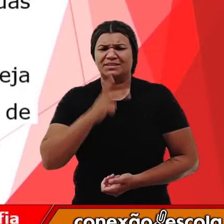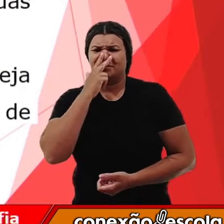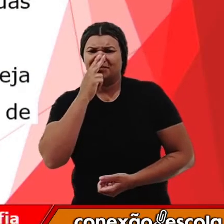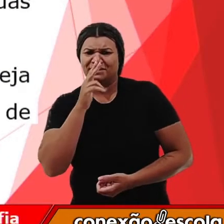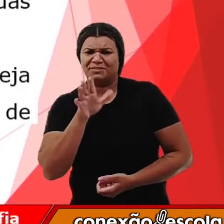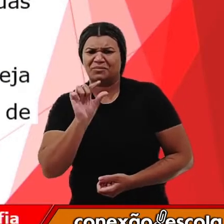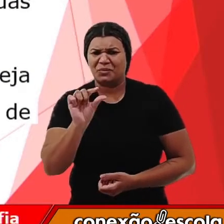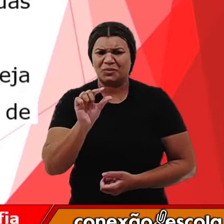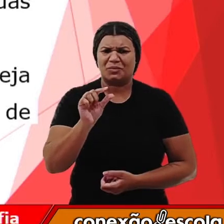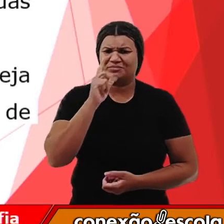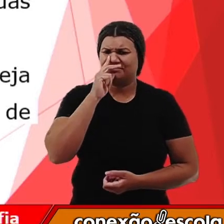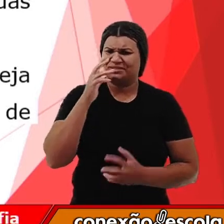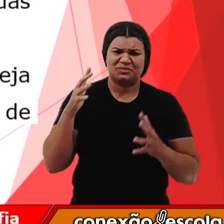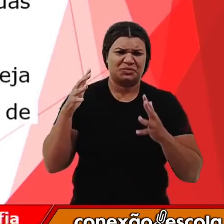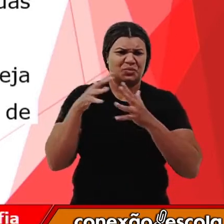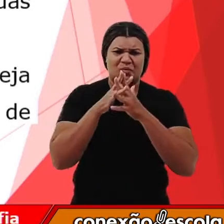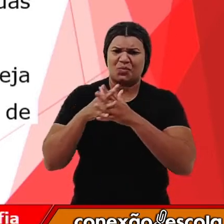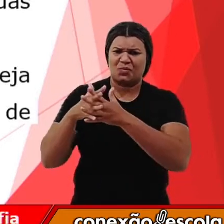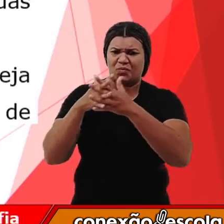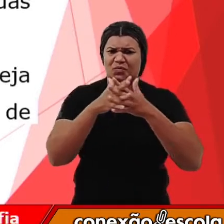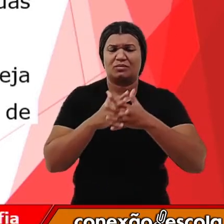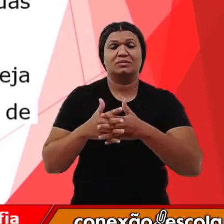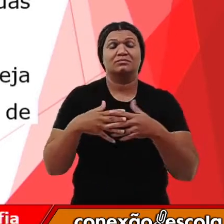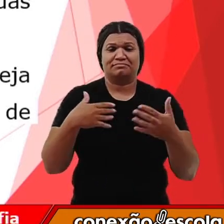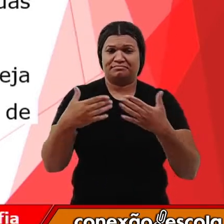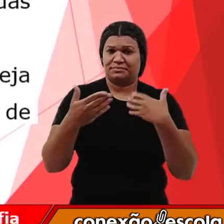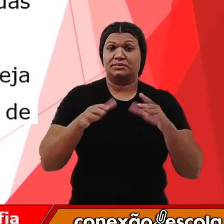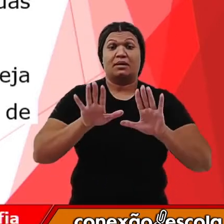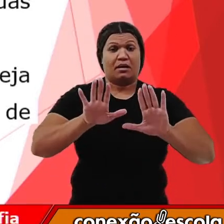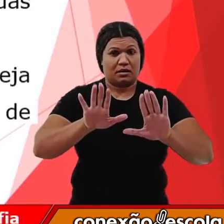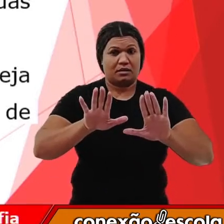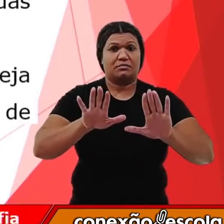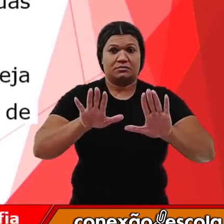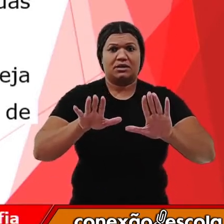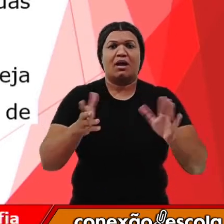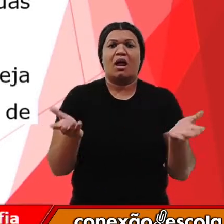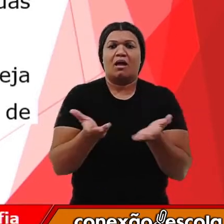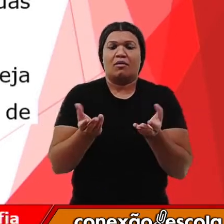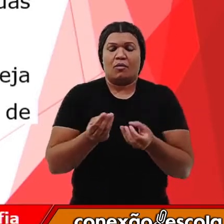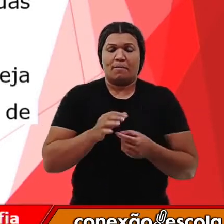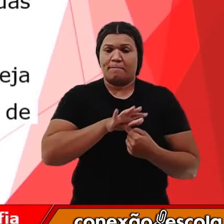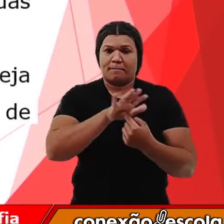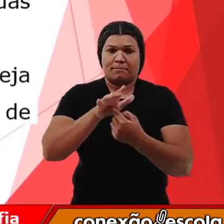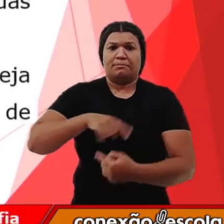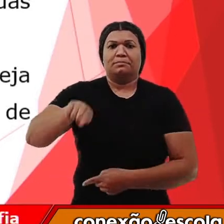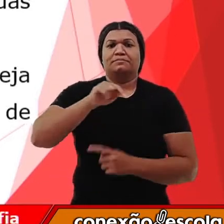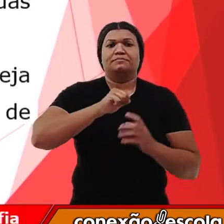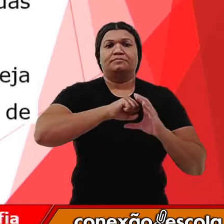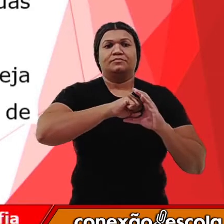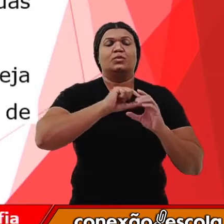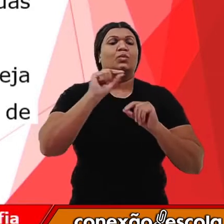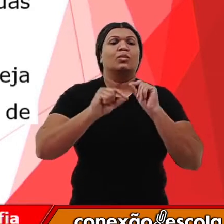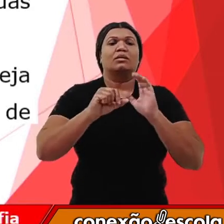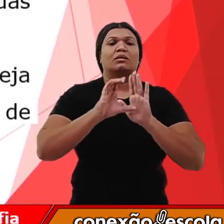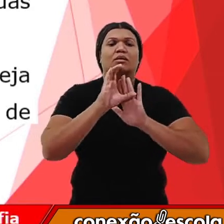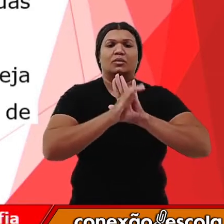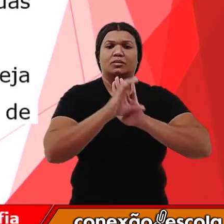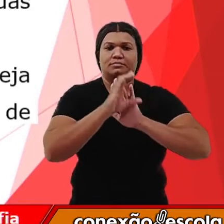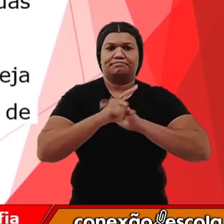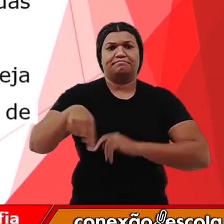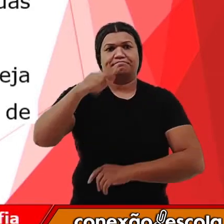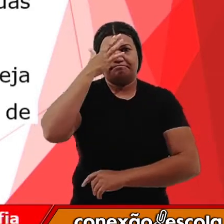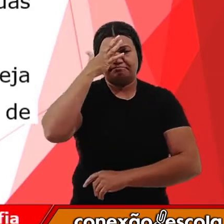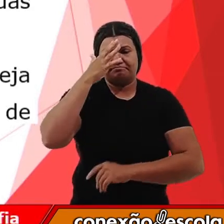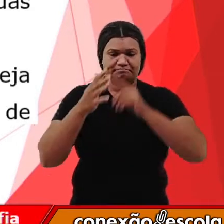confuso toda essa conversa que nós estamos tendo, né? Por isso vamos deixar aqui alguns conceitos para que vocês possam